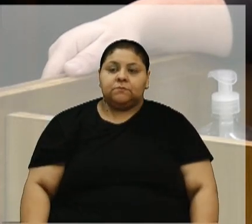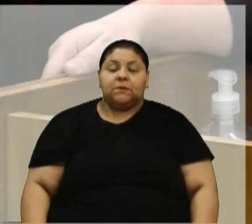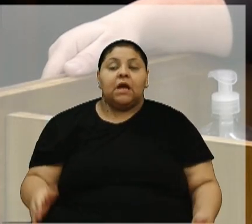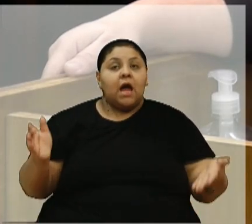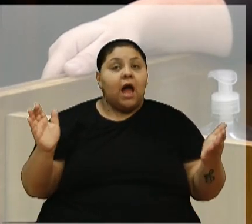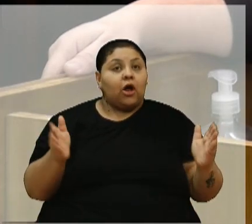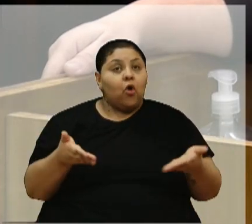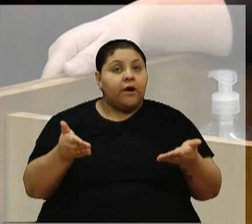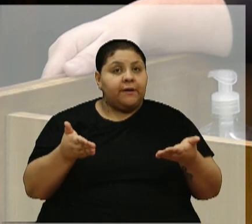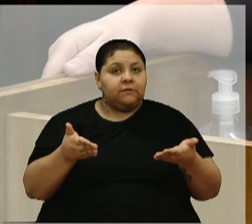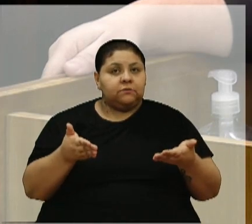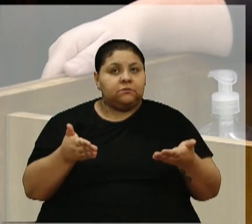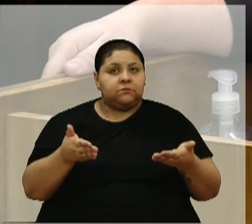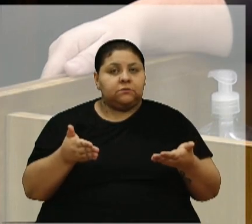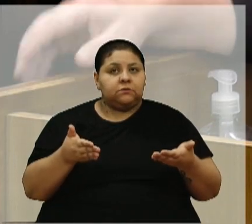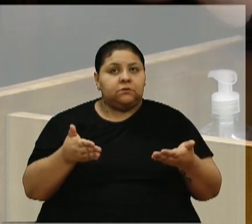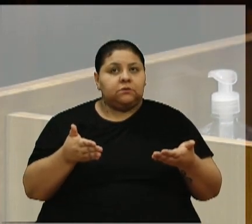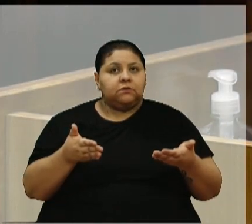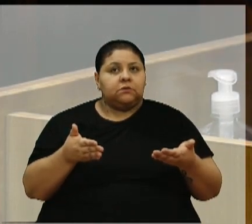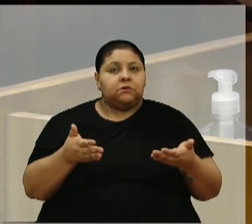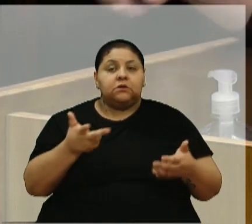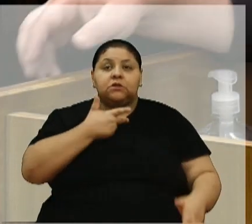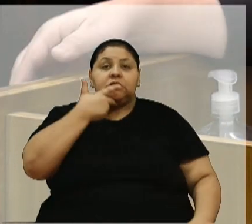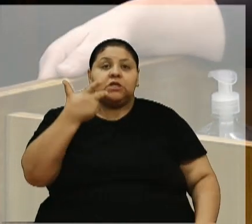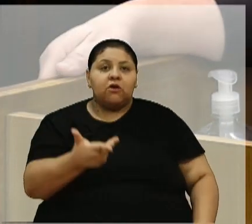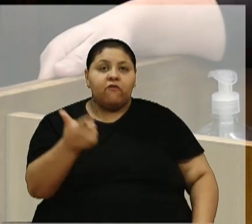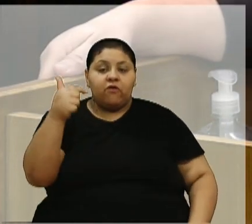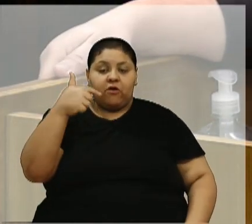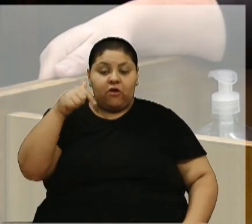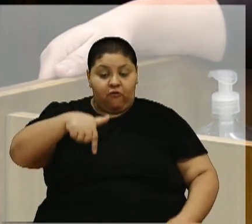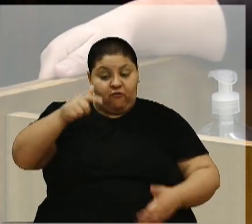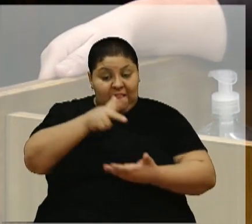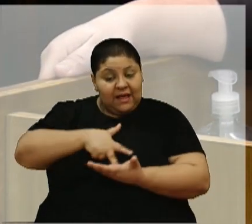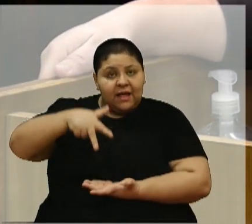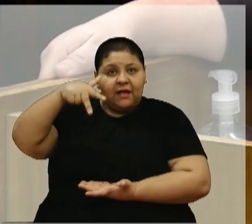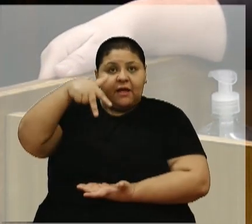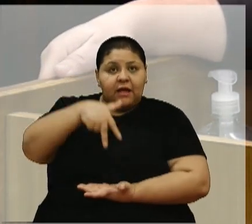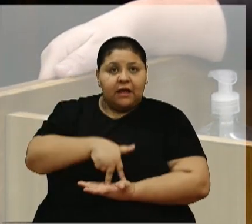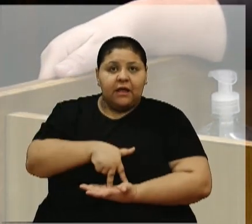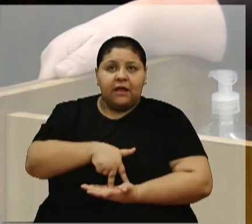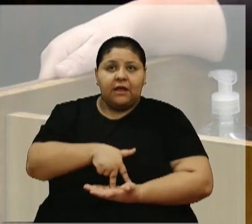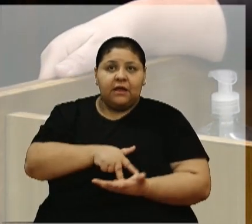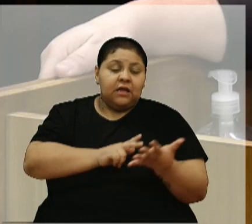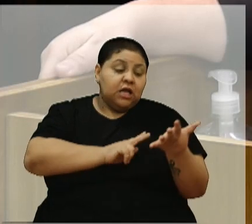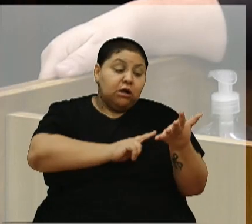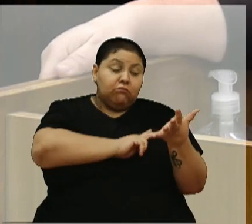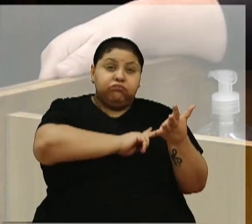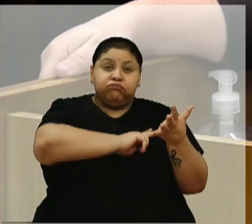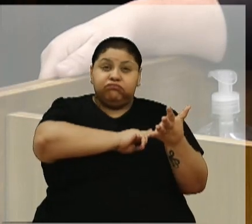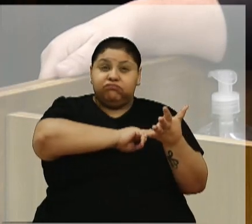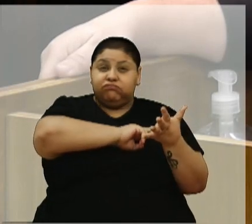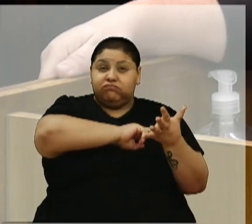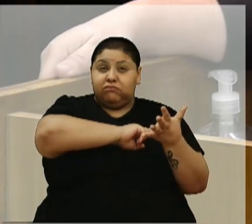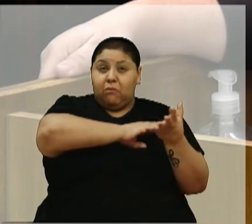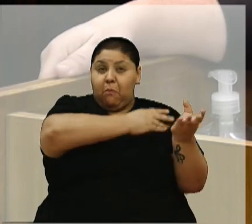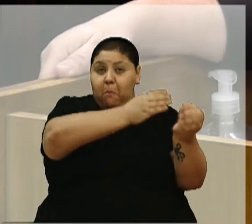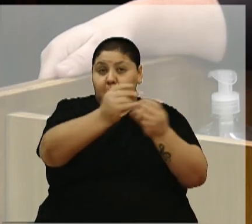Agora, não conto aqui quantas vezes eu subi nessa tribuna pelos milhares de ônibus que